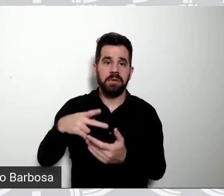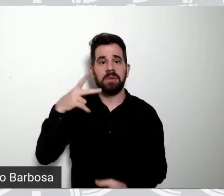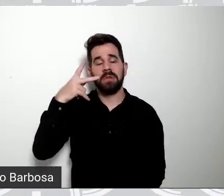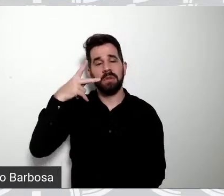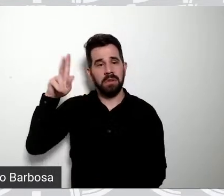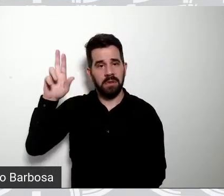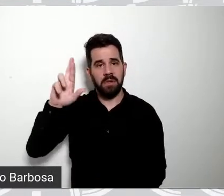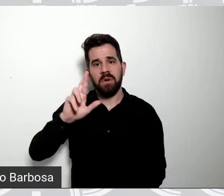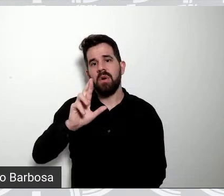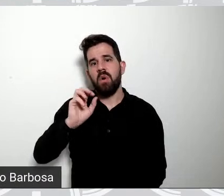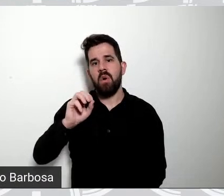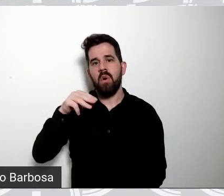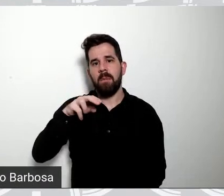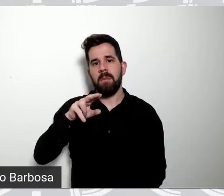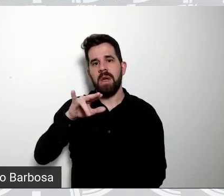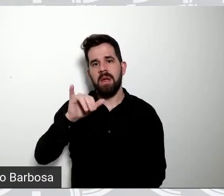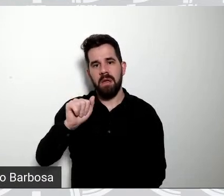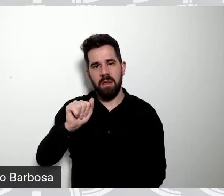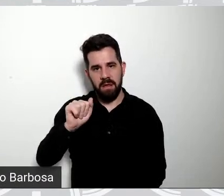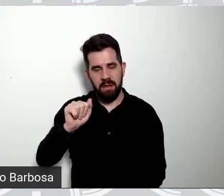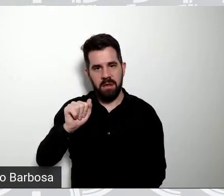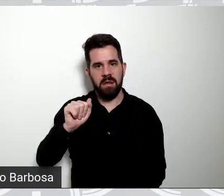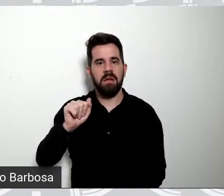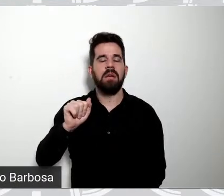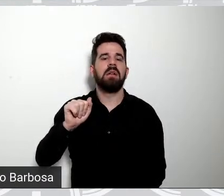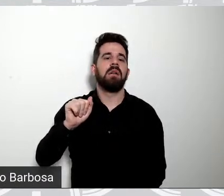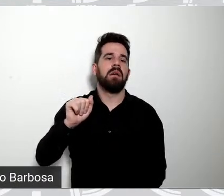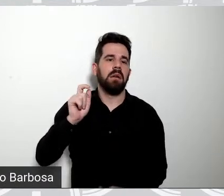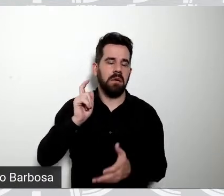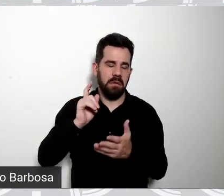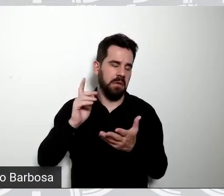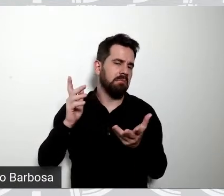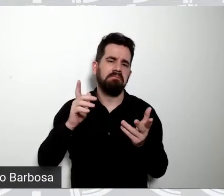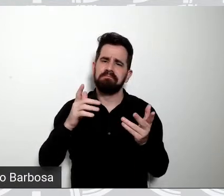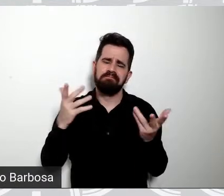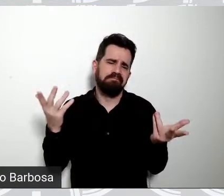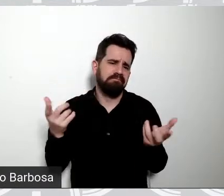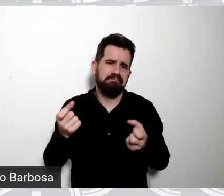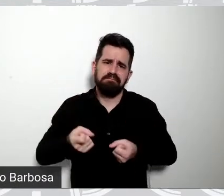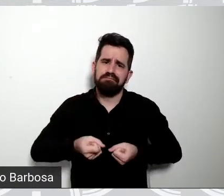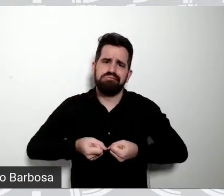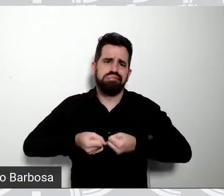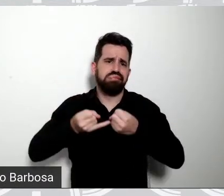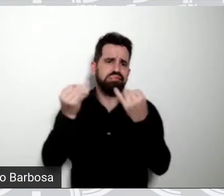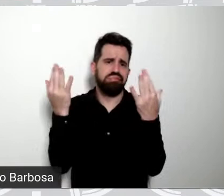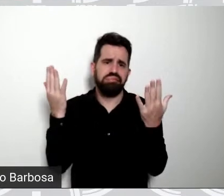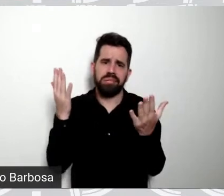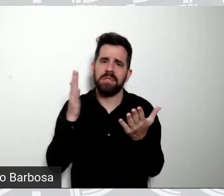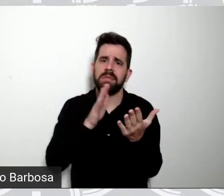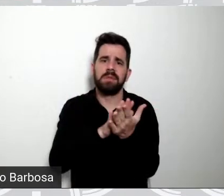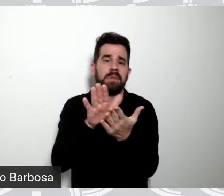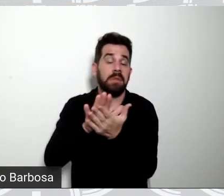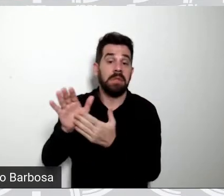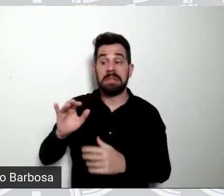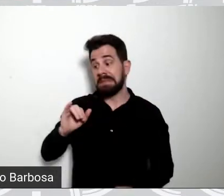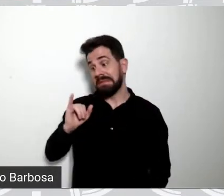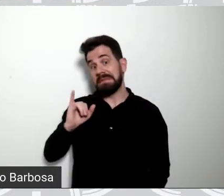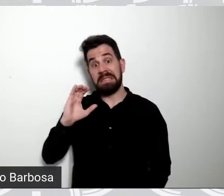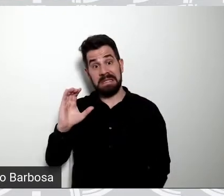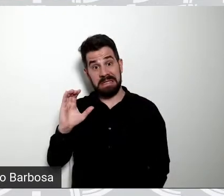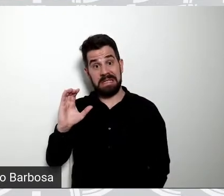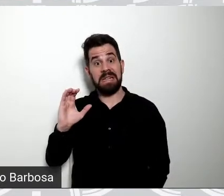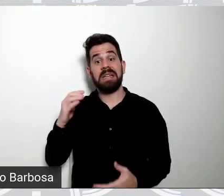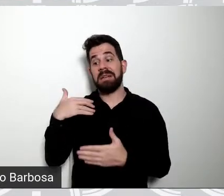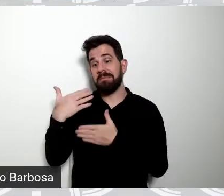que a Jordiana organizou. Enfim, tem vários trabalhos desses de iniciação científica publicados que